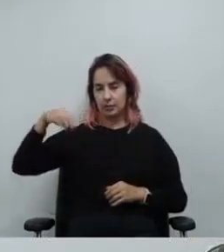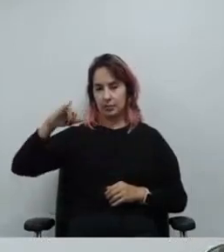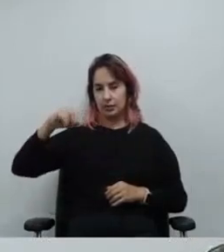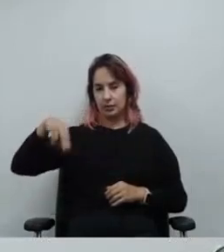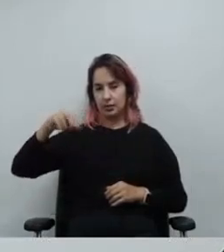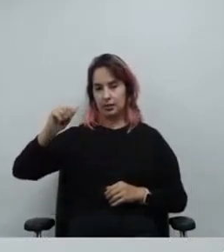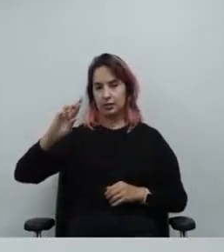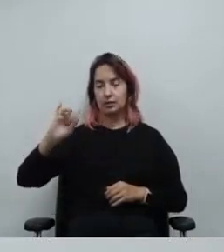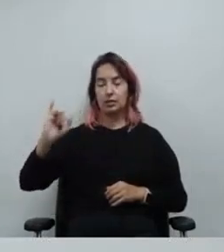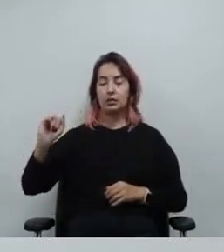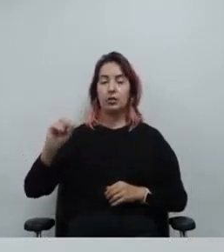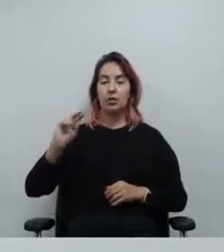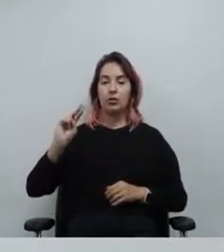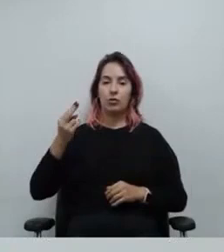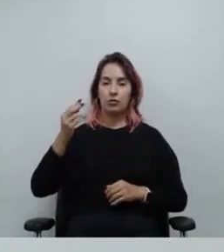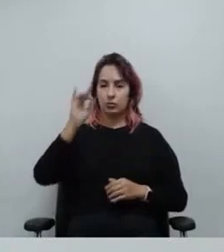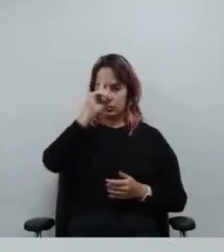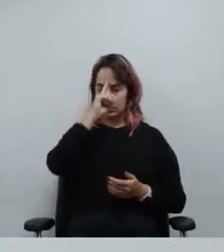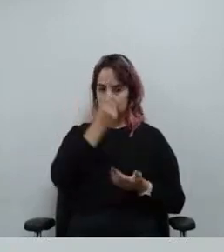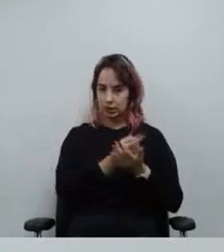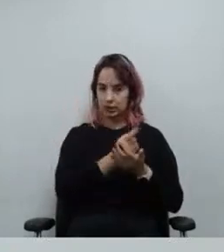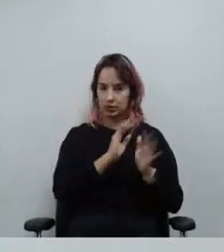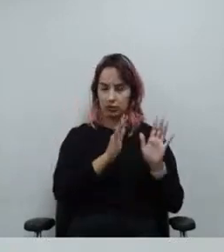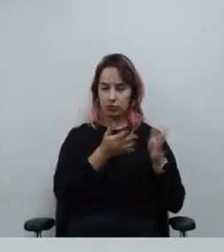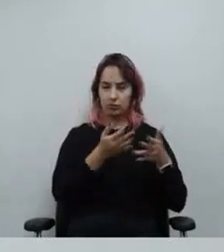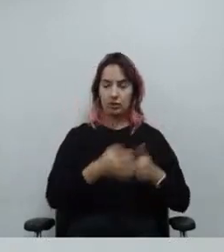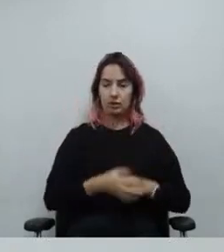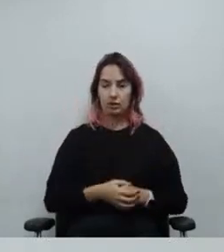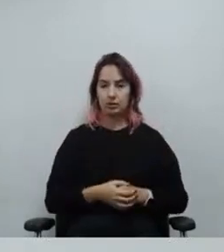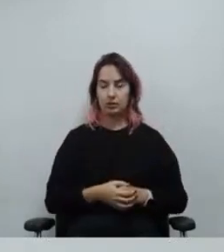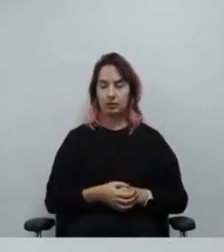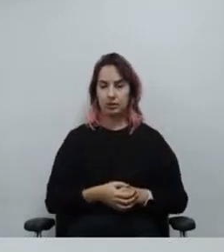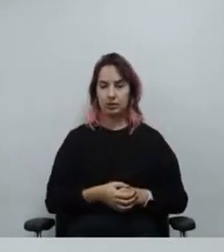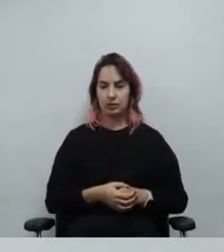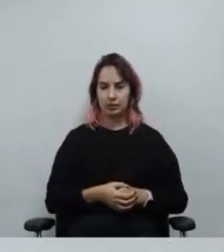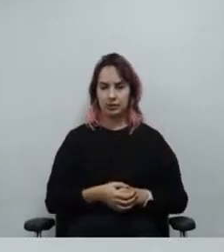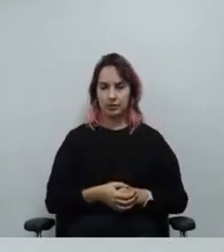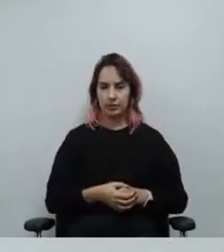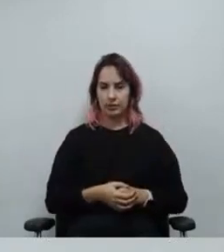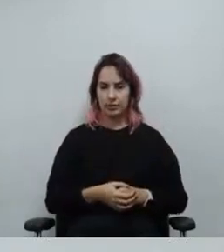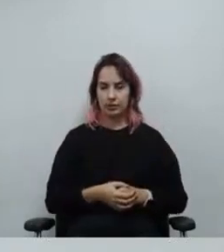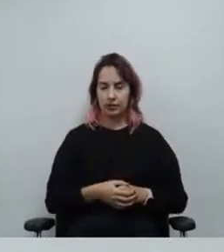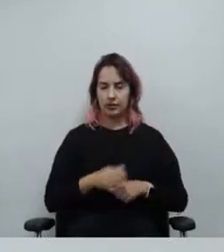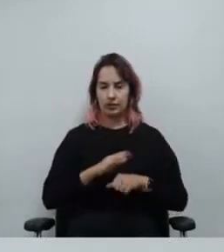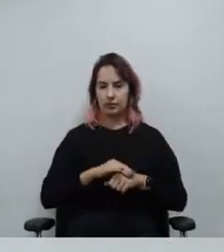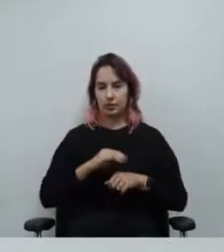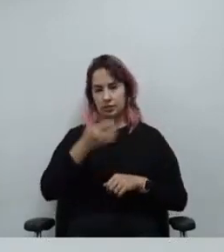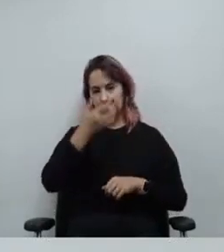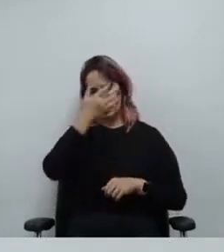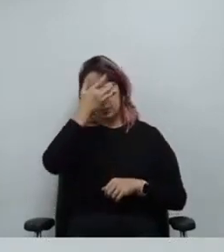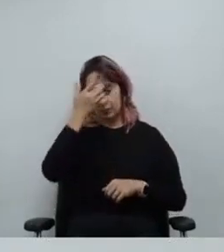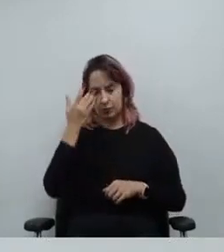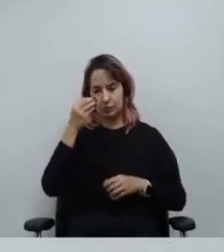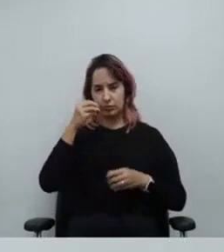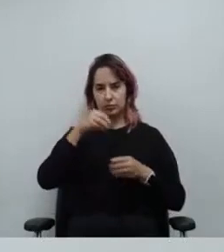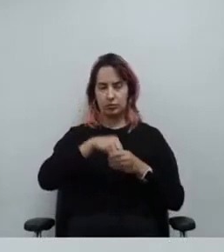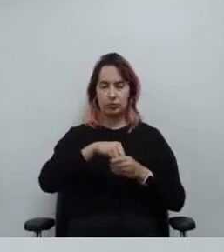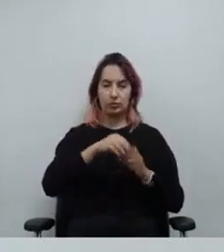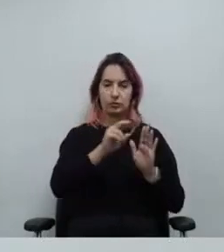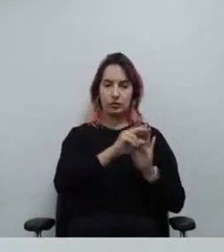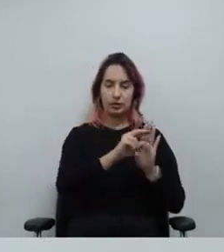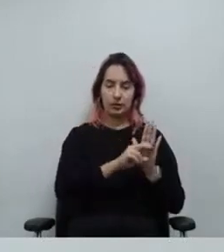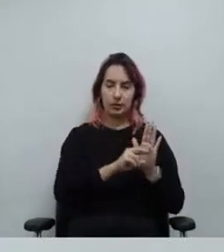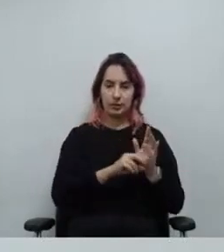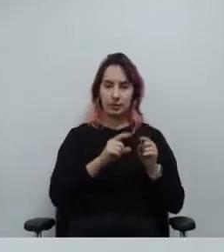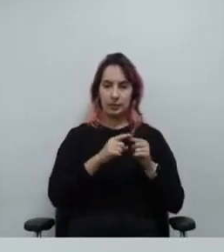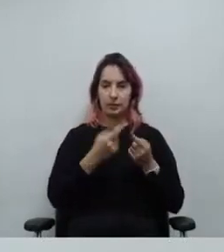decisões já de mérito, que fazem com que o candidato ou a candidata esteja incluído na lista. Em relação